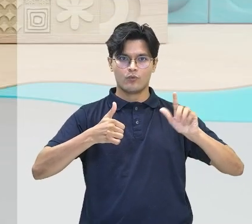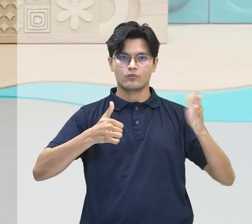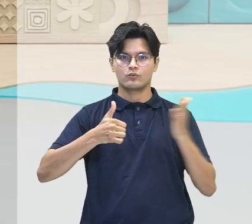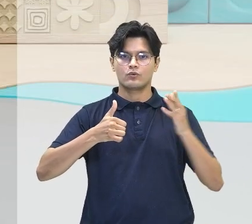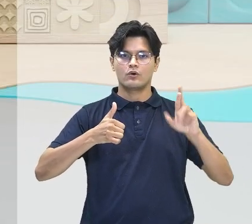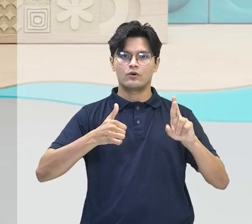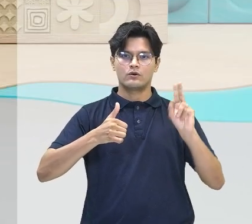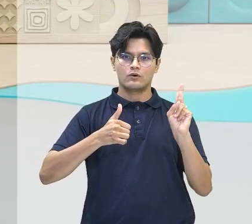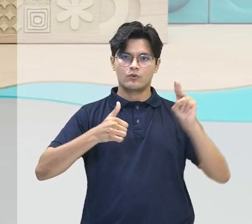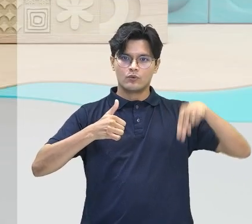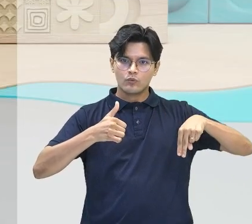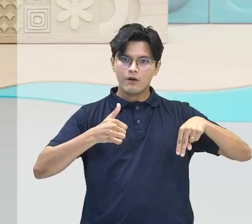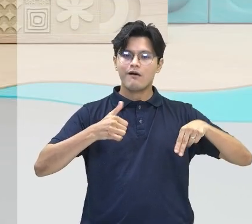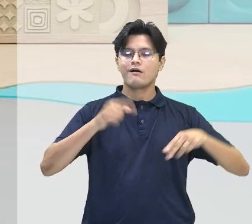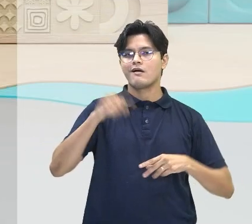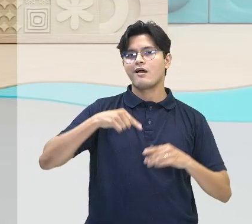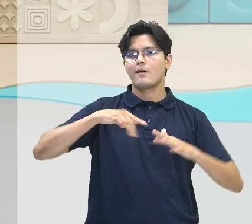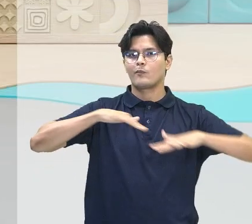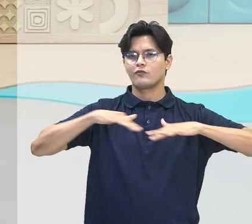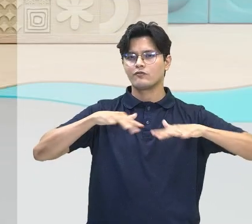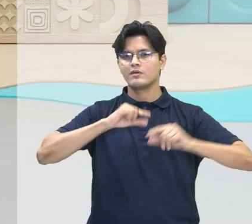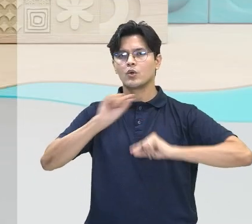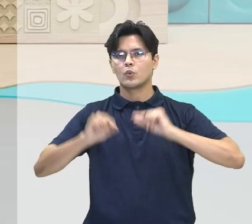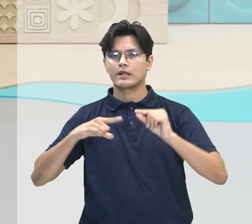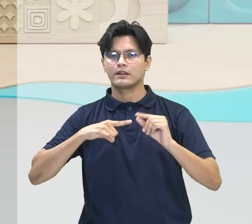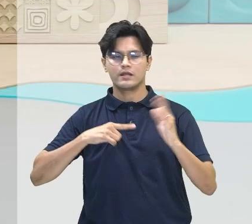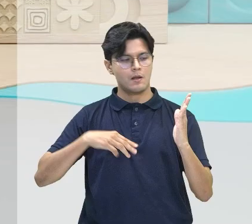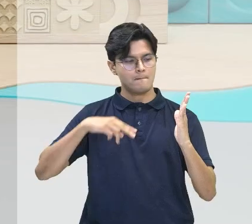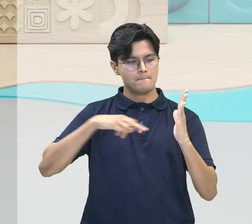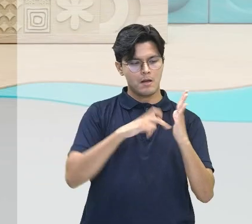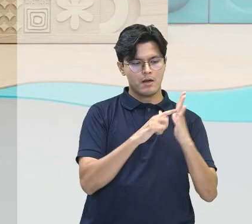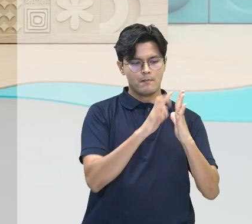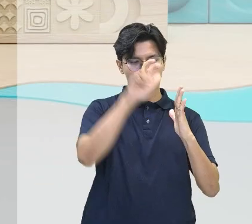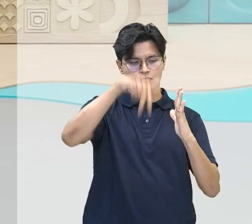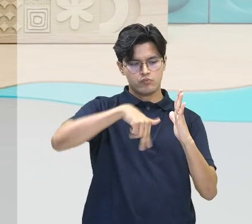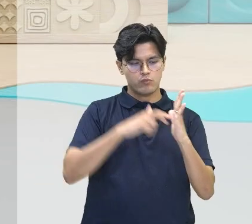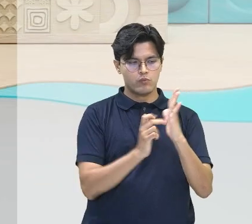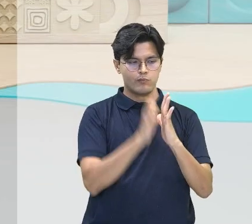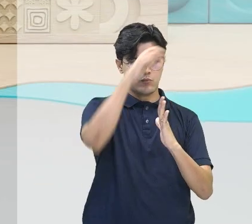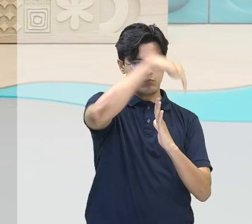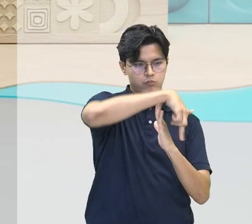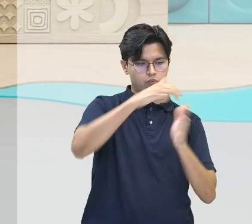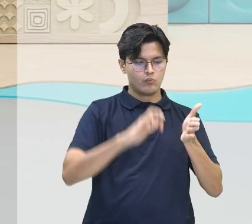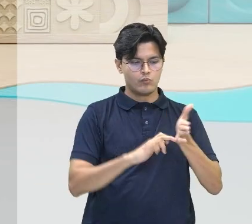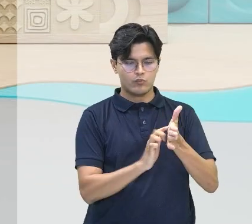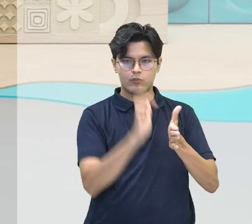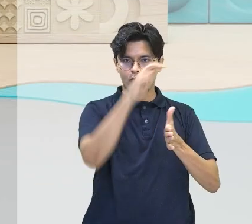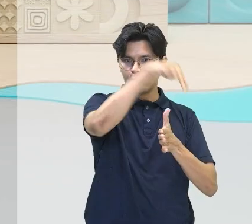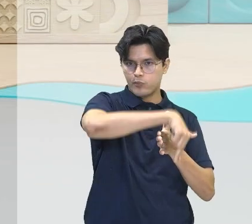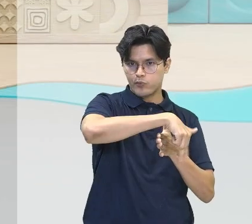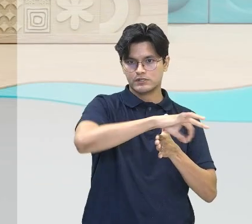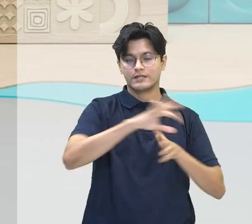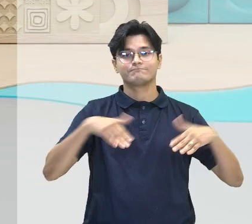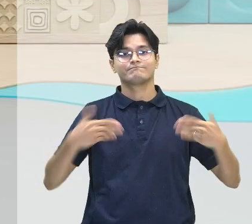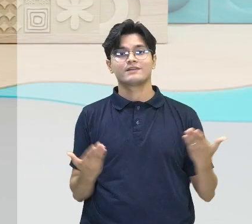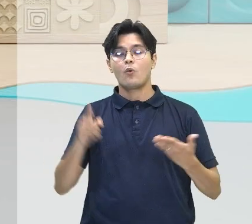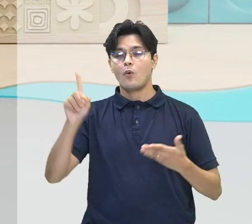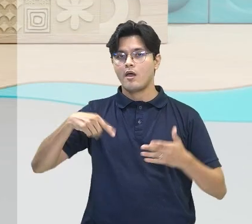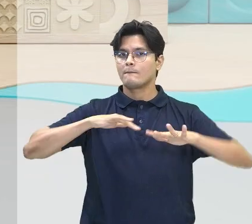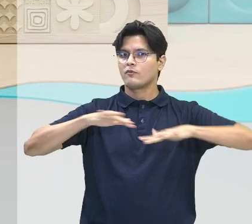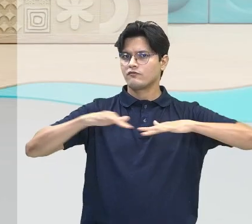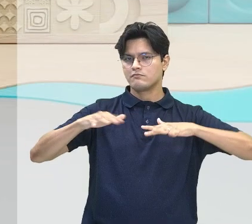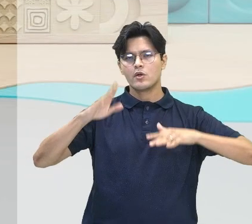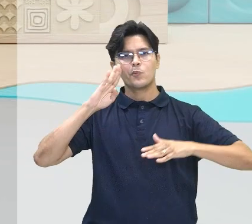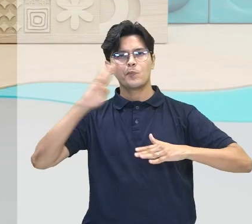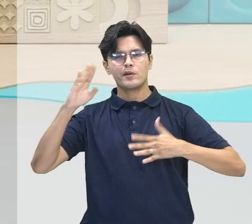onde ele vai ter que ultrapassar ali as paredes, os muros, ok? Então, são movimentos básicos que são exigidos ali dentro